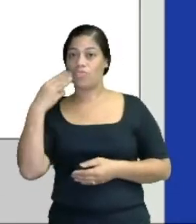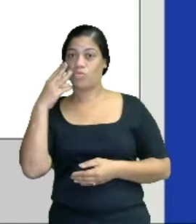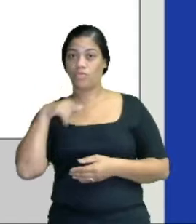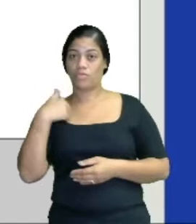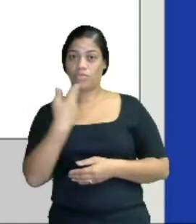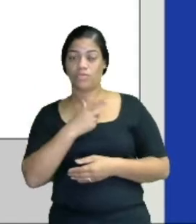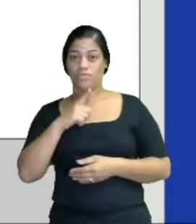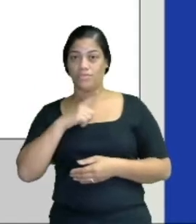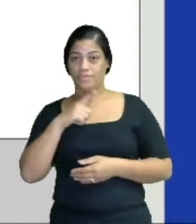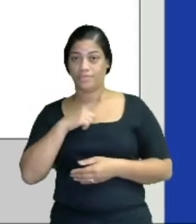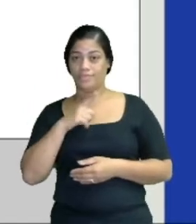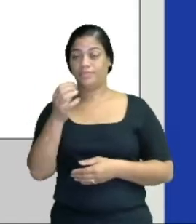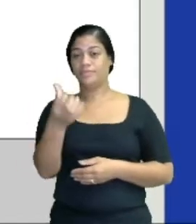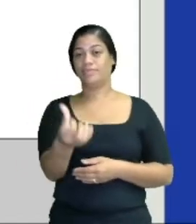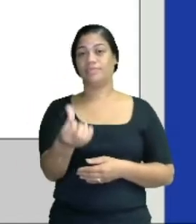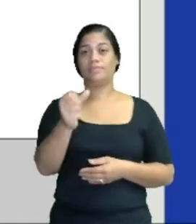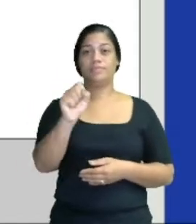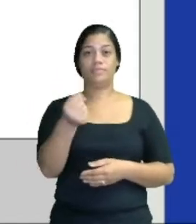gente tem,